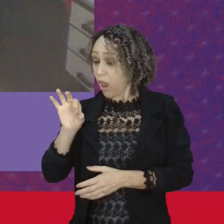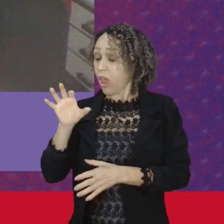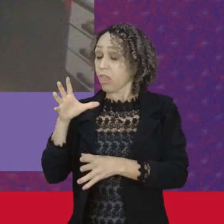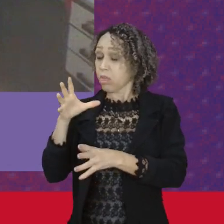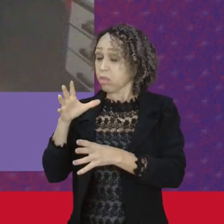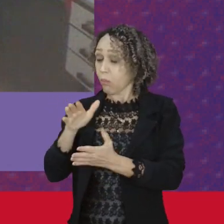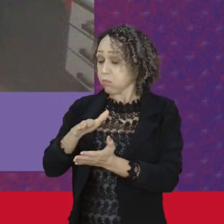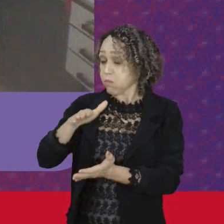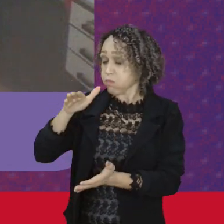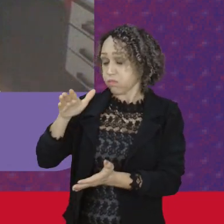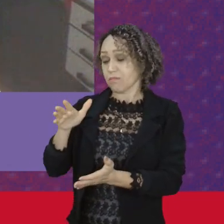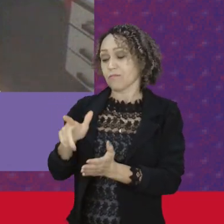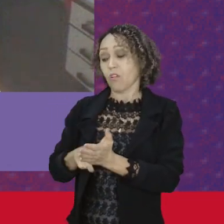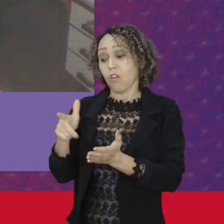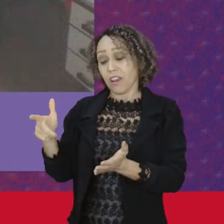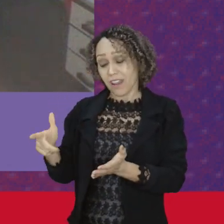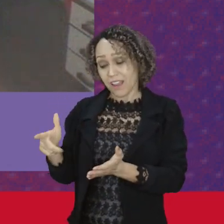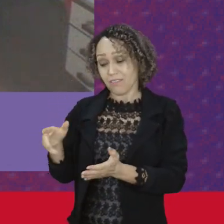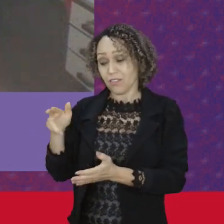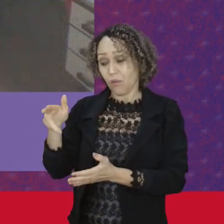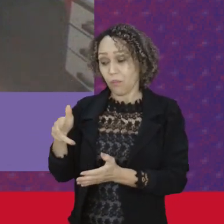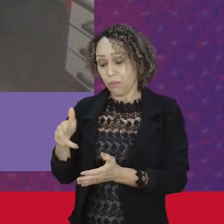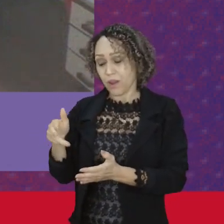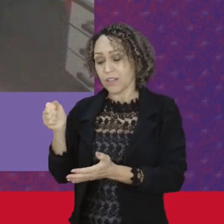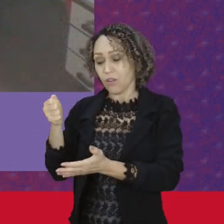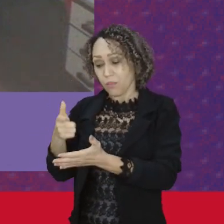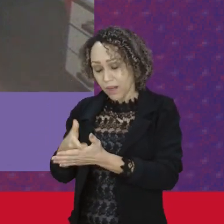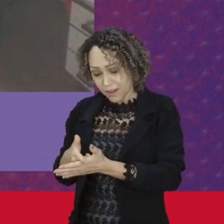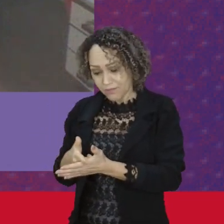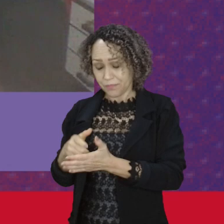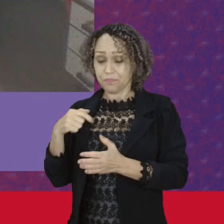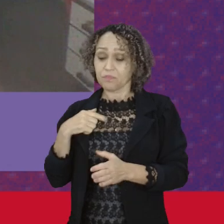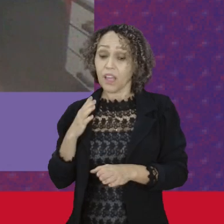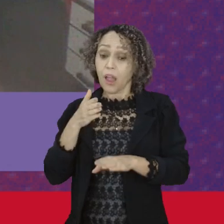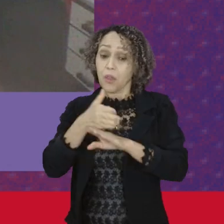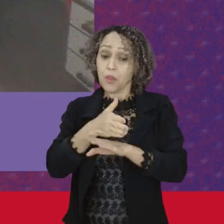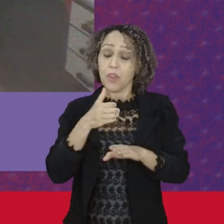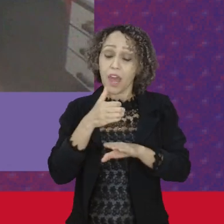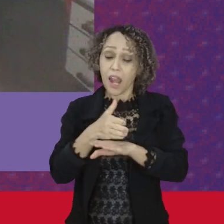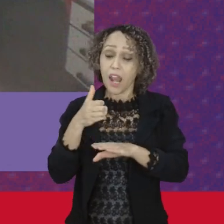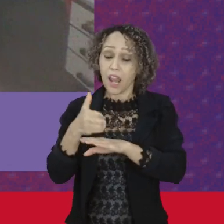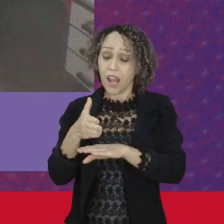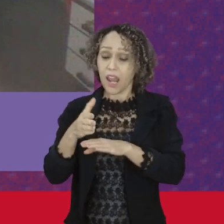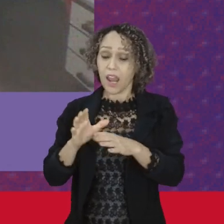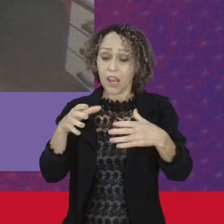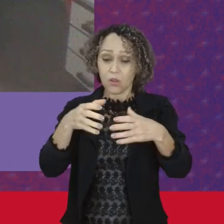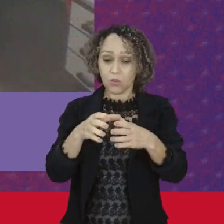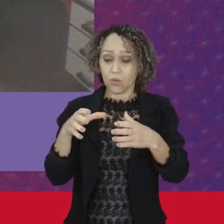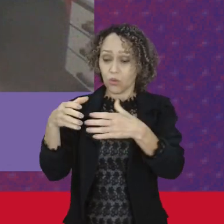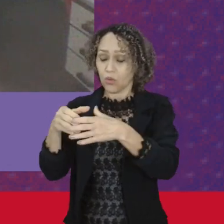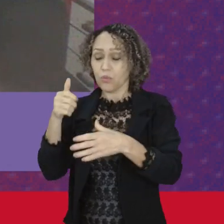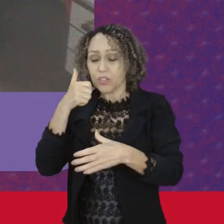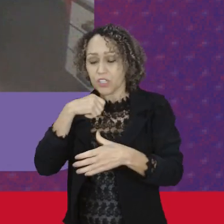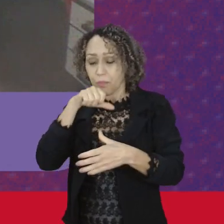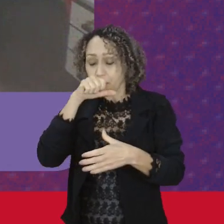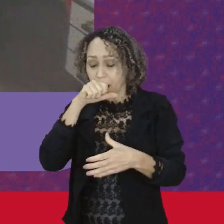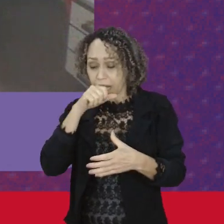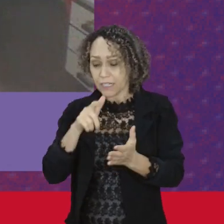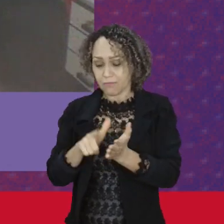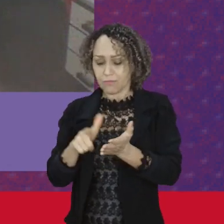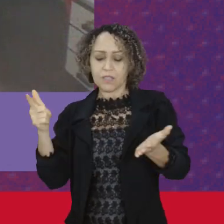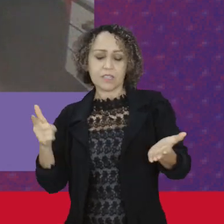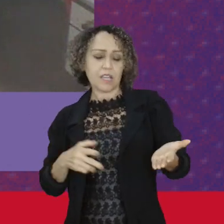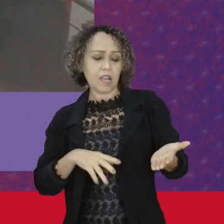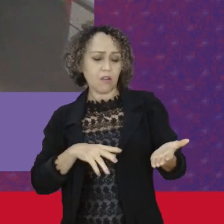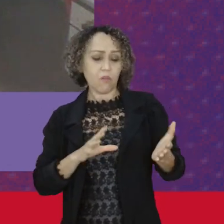mães a gente escolhia uma matéria para ler, gente. Então, uma matéria que a gente fazia a leitura coletiva, porque ninguém tinha